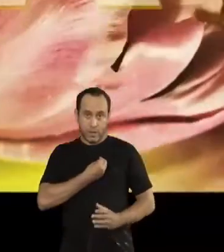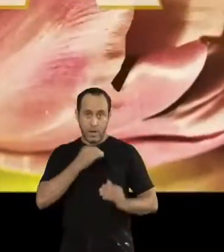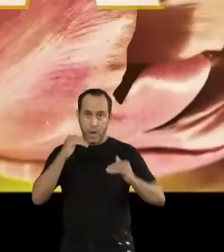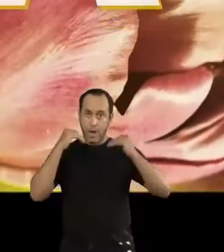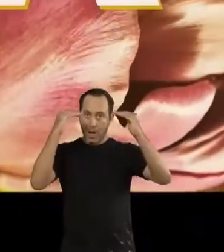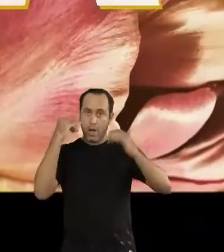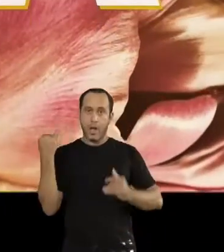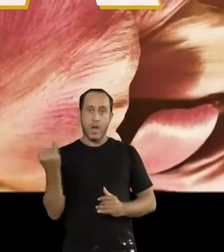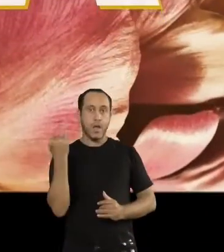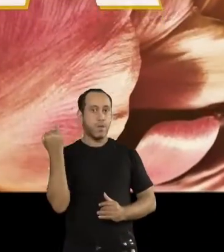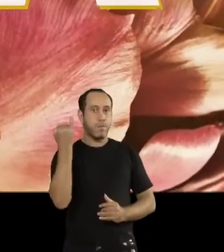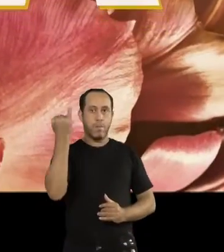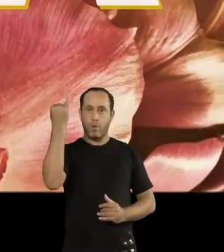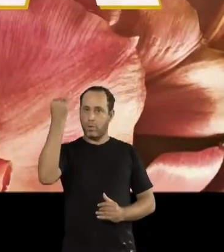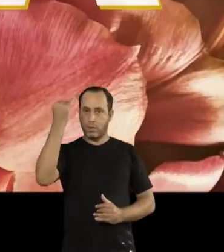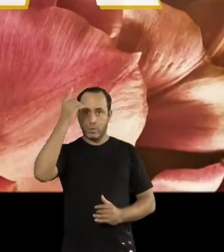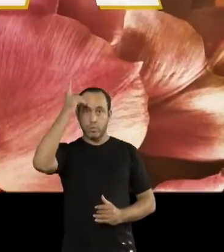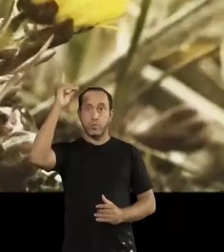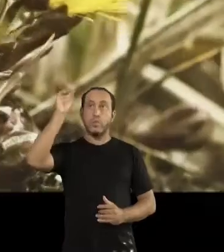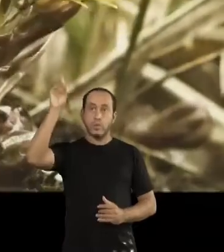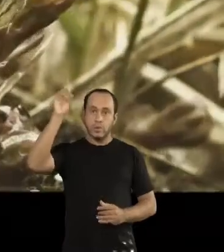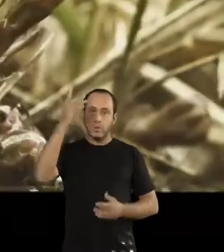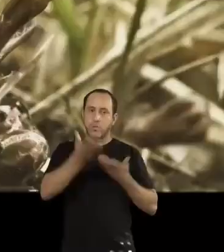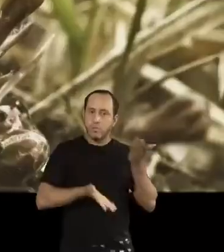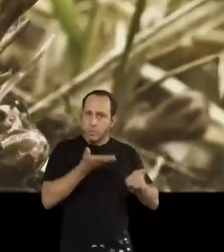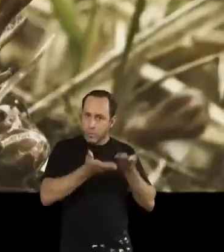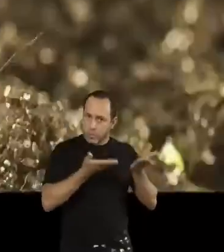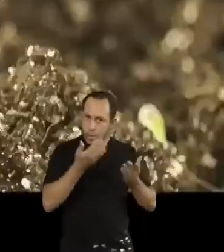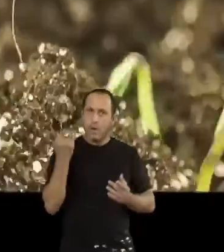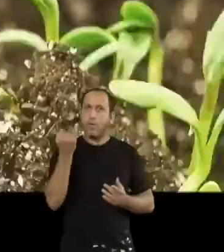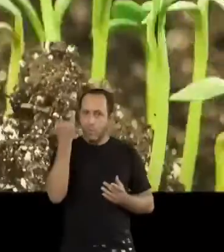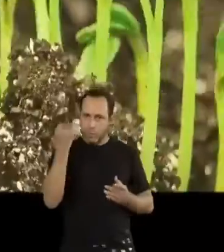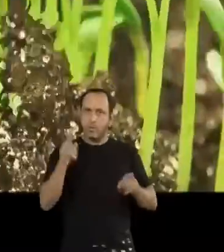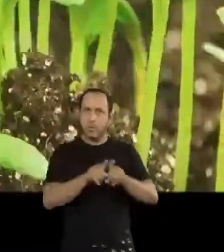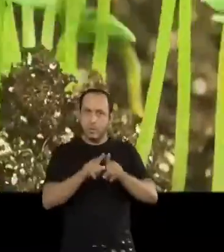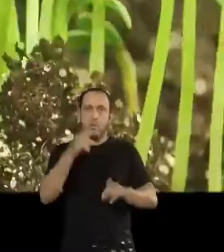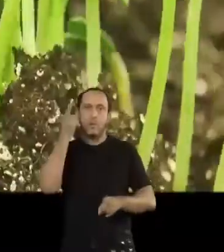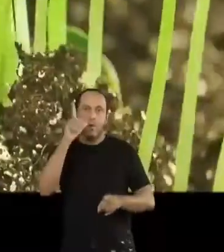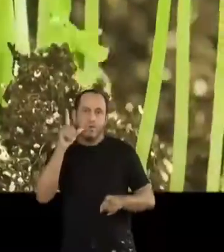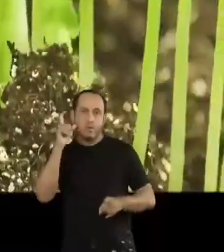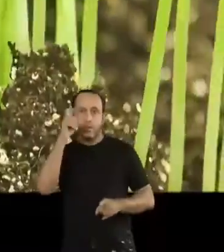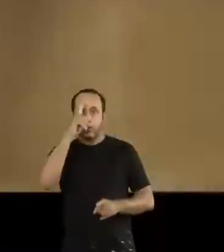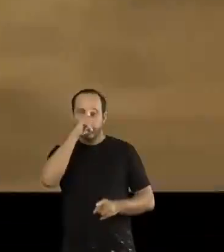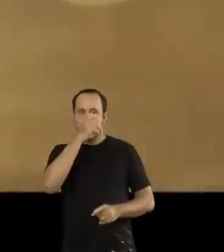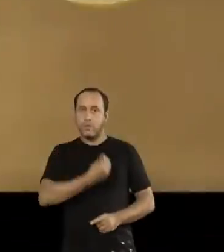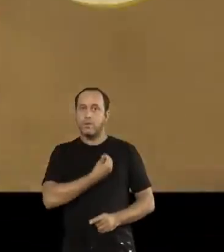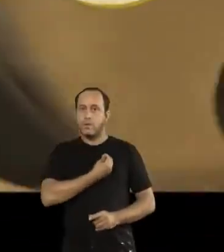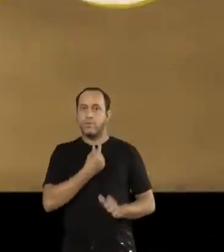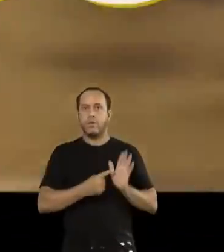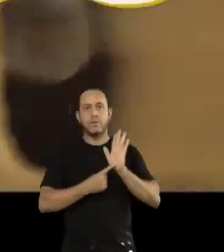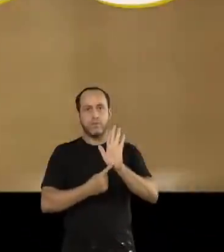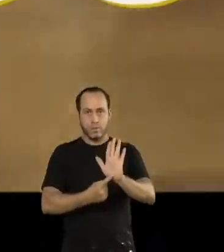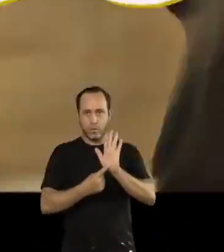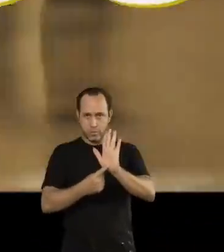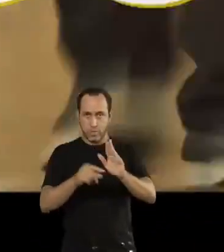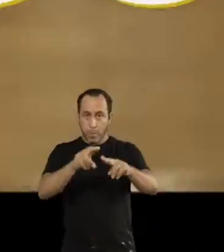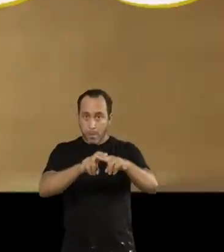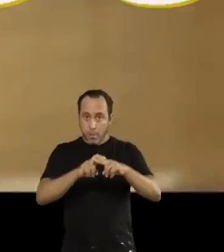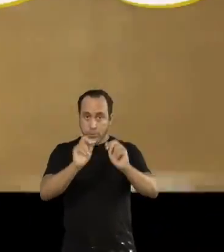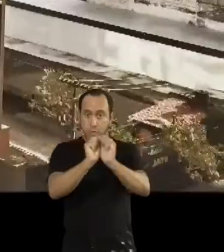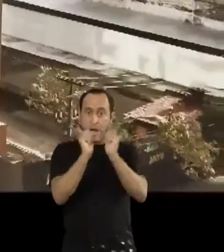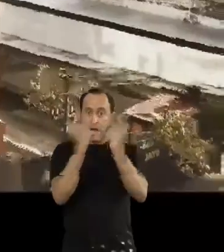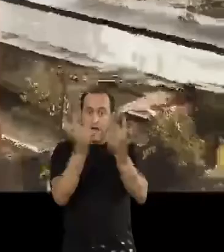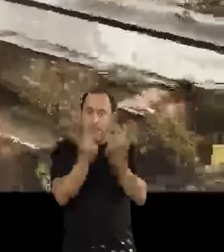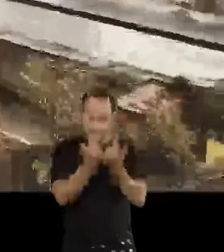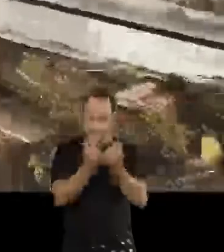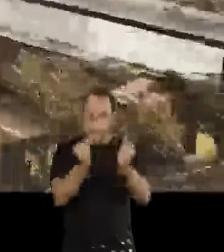A vida é uma dádiva inigualável. Saber preservá-la é fundamental para vencermos os desafios que ela nos impõe. Por